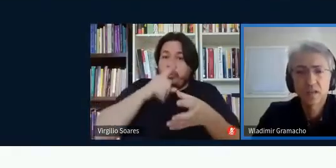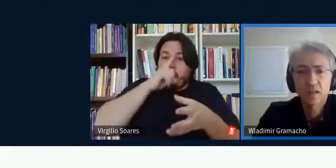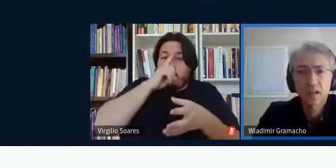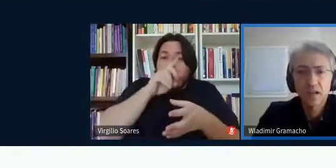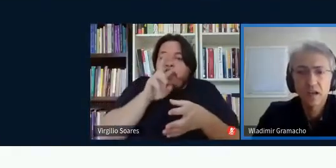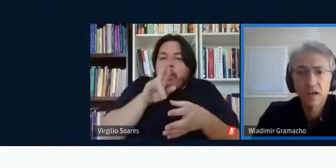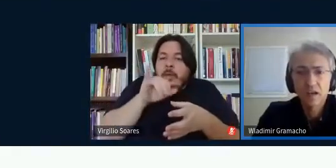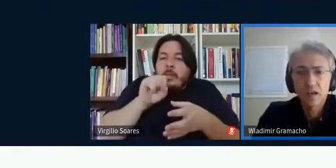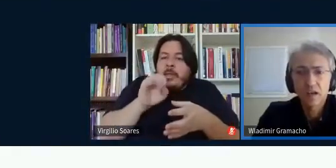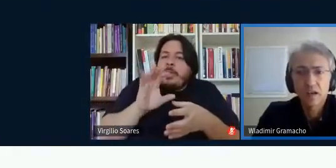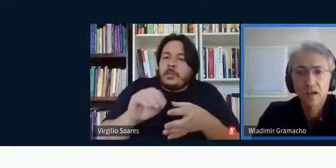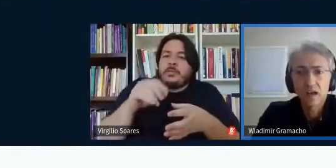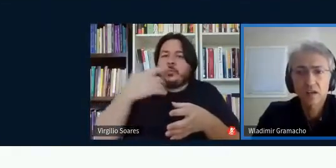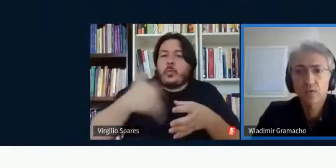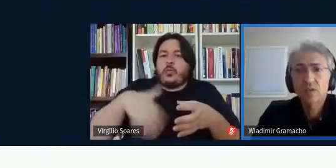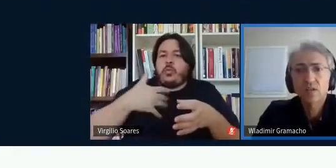vulneráveis,